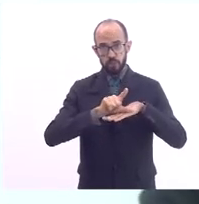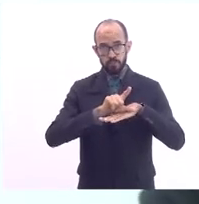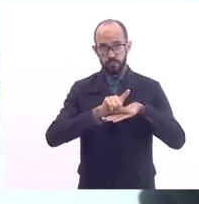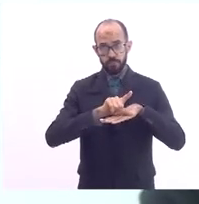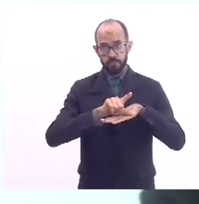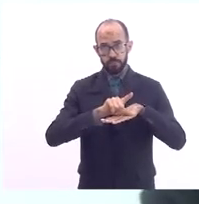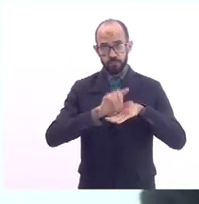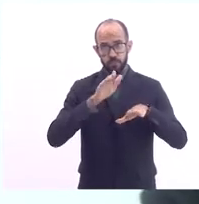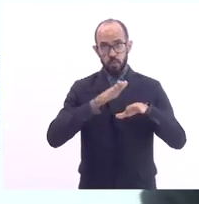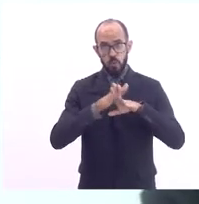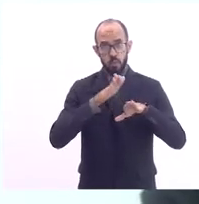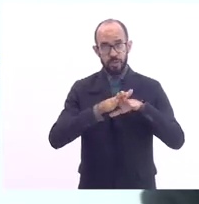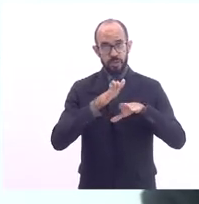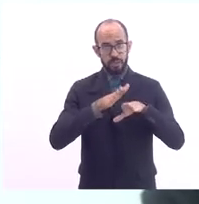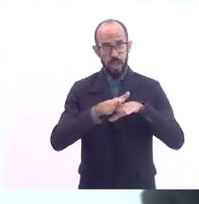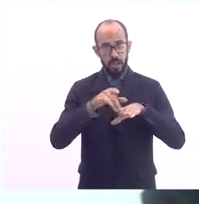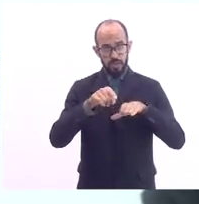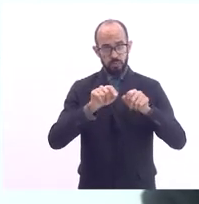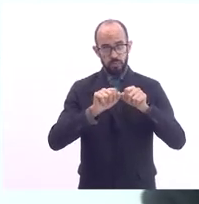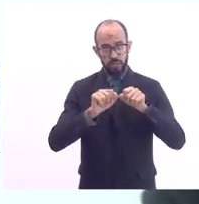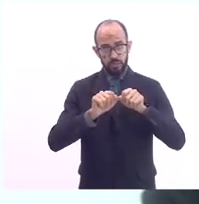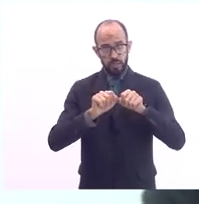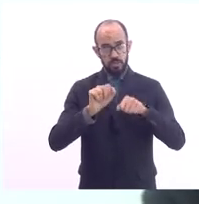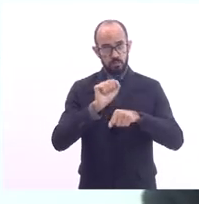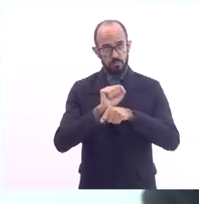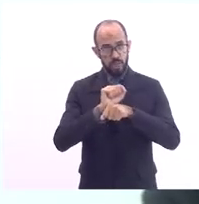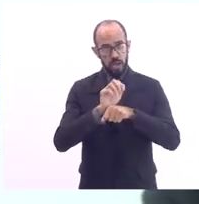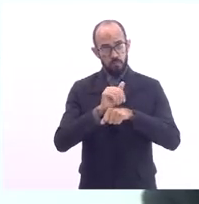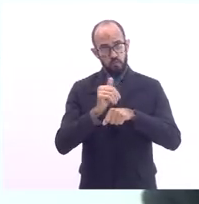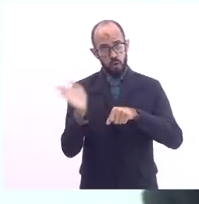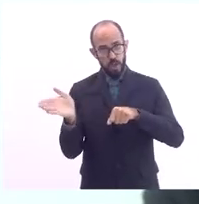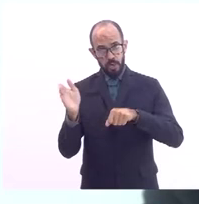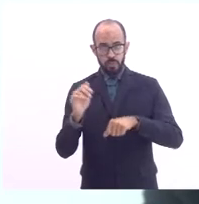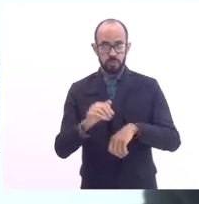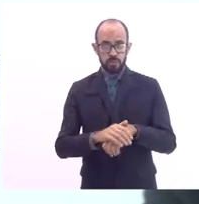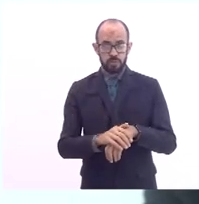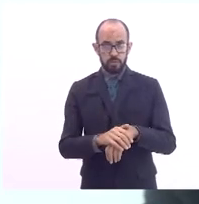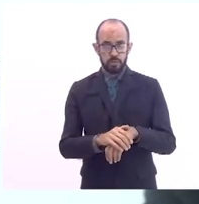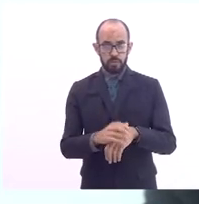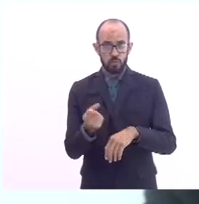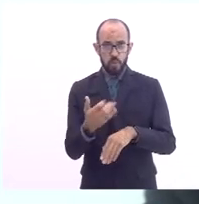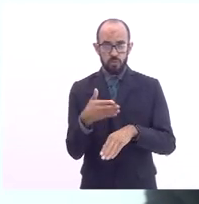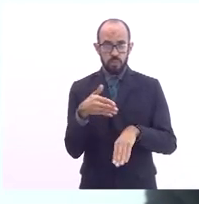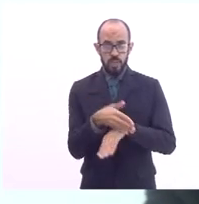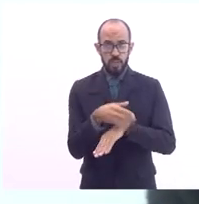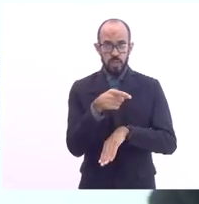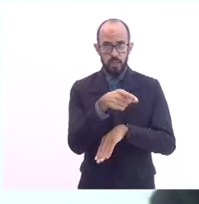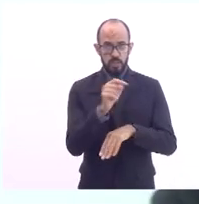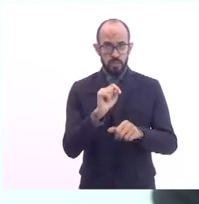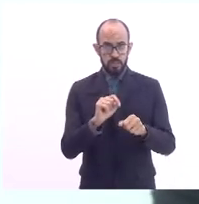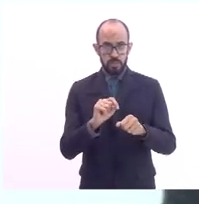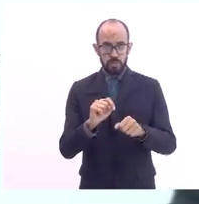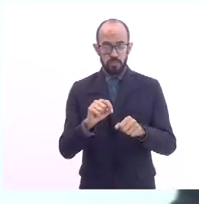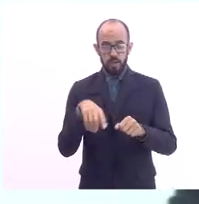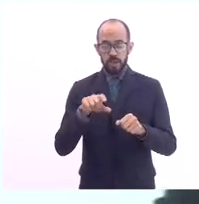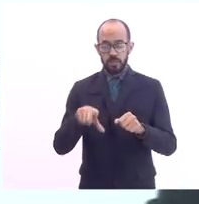São orientadas a assim proceder, aguarda aí fora. Quando você entra, você vai disputar uma